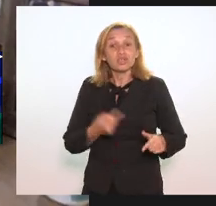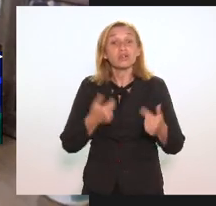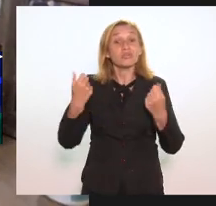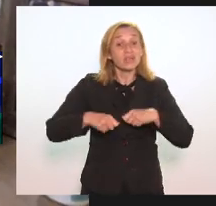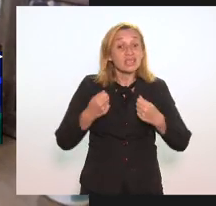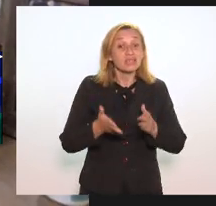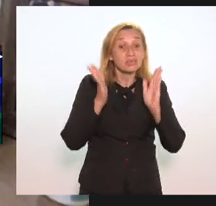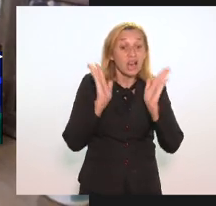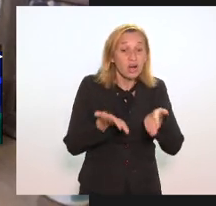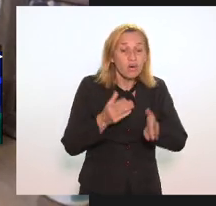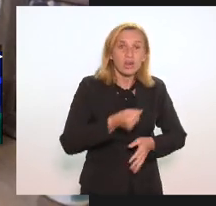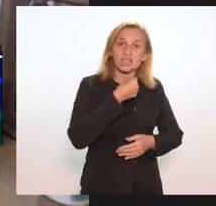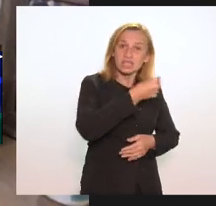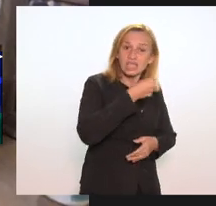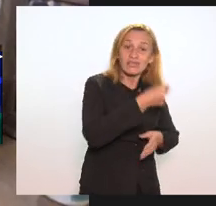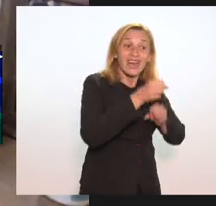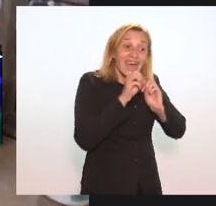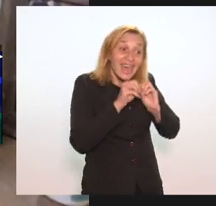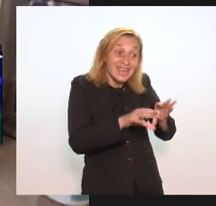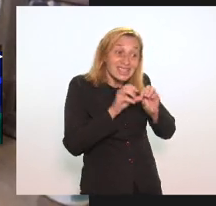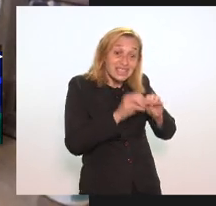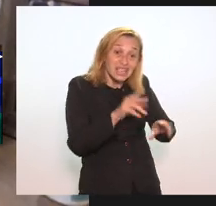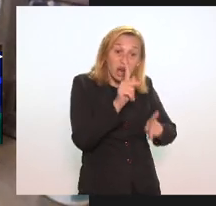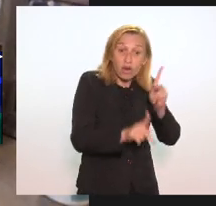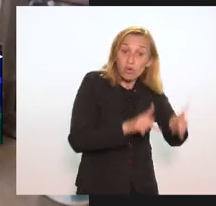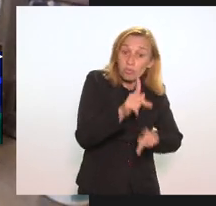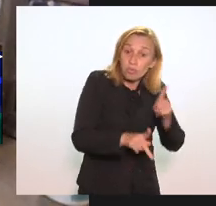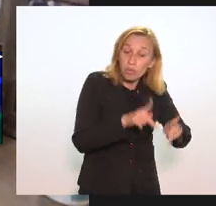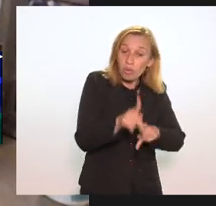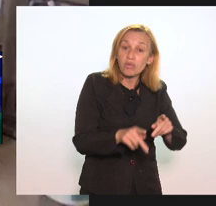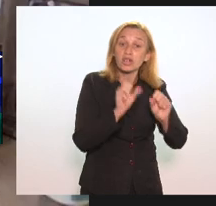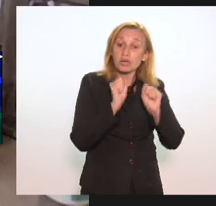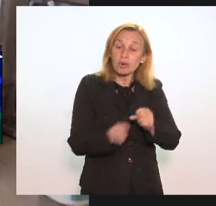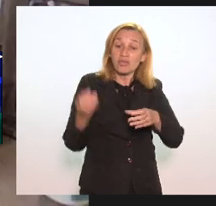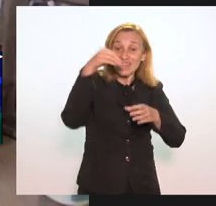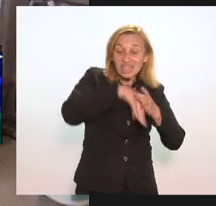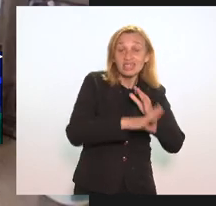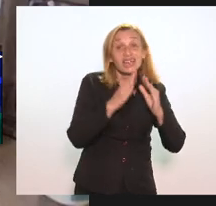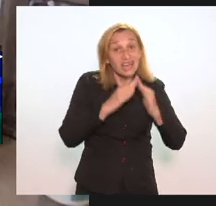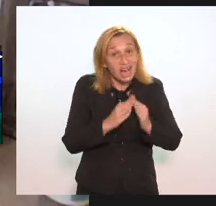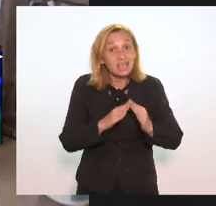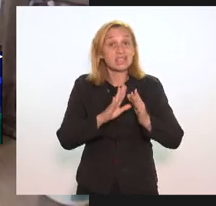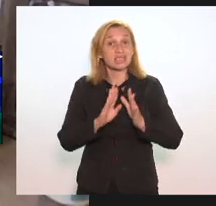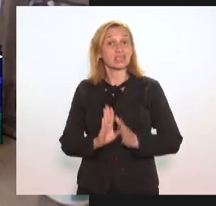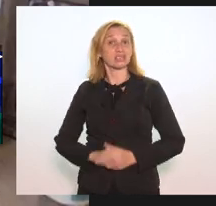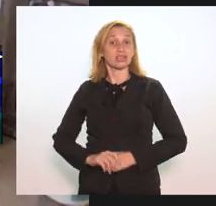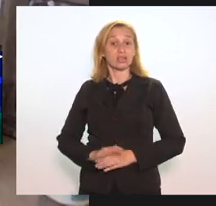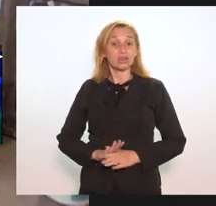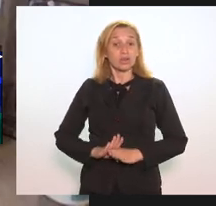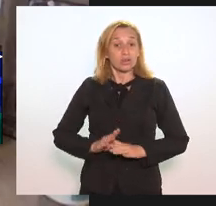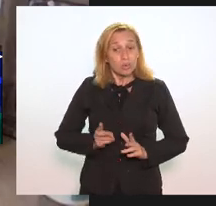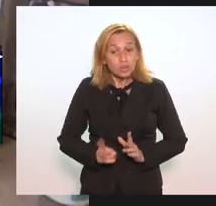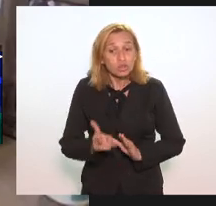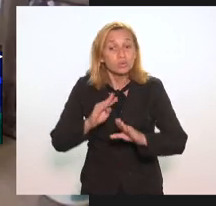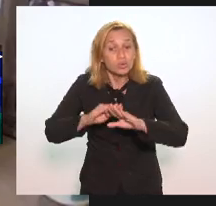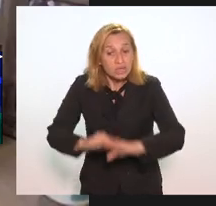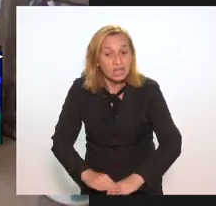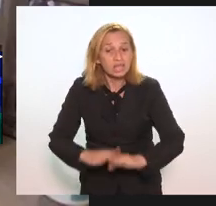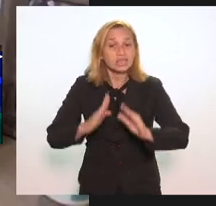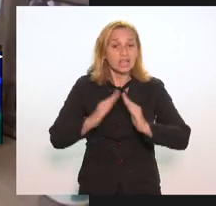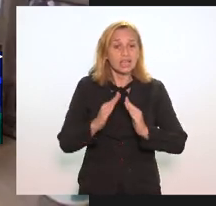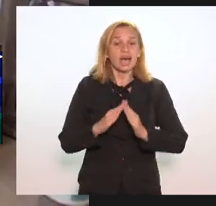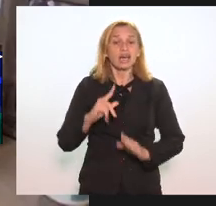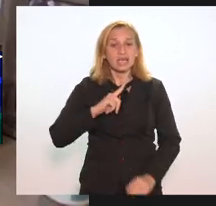postar junto com a empresa é ensinar a população de quem pode ficar em casa fica em e quem tem lá o seu